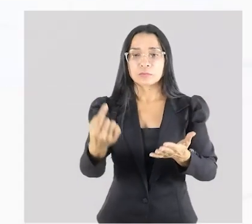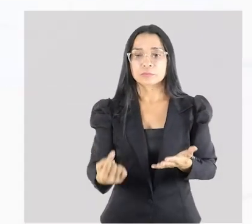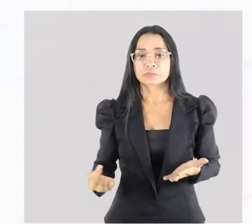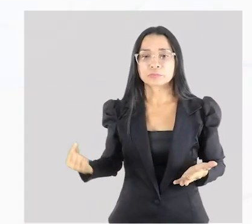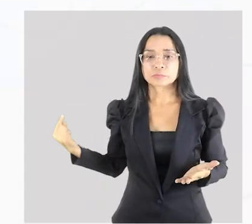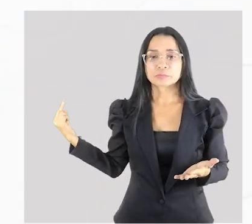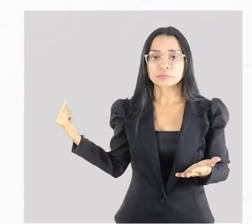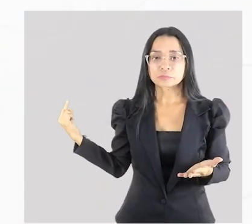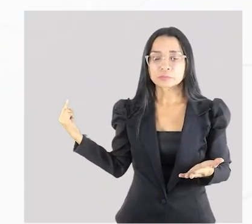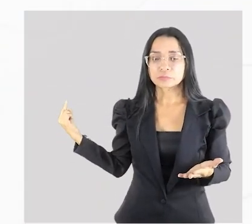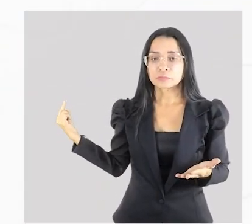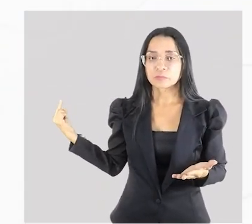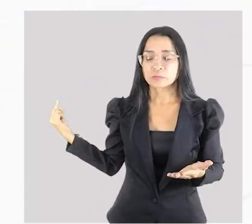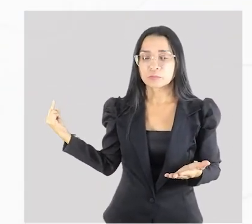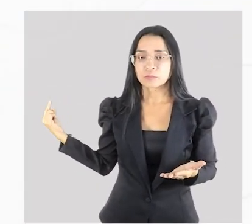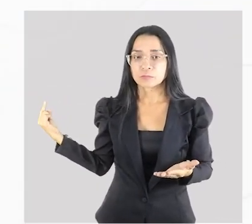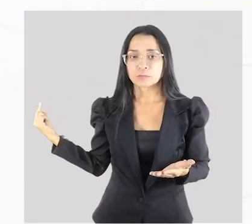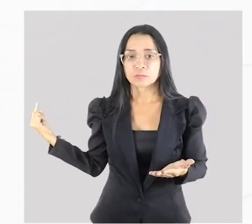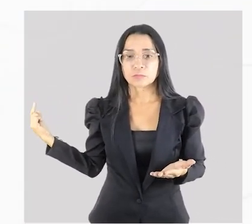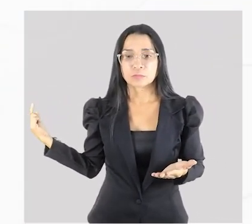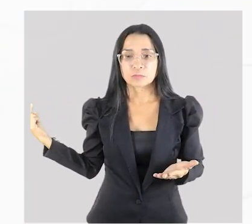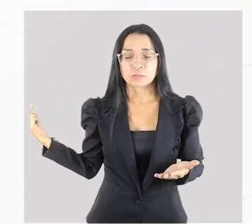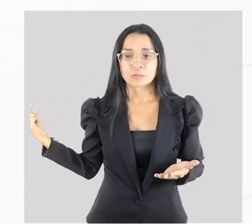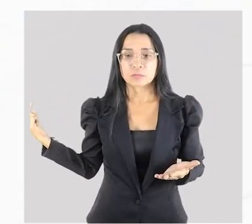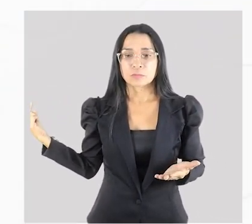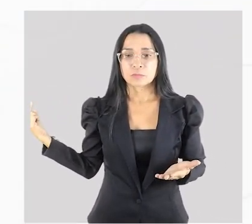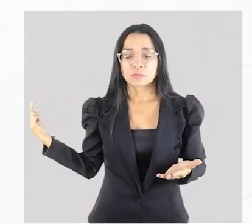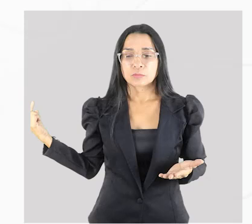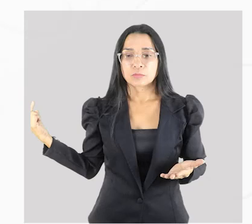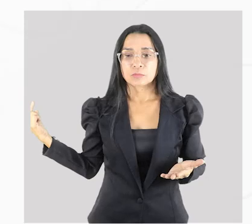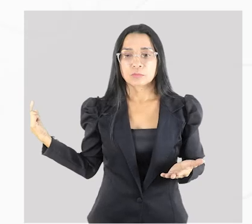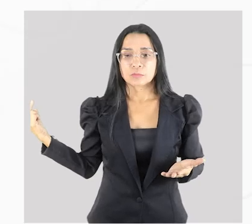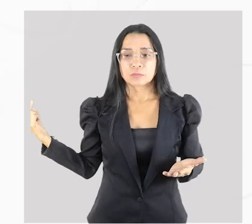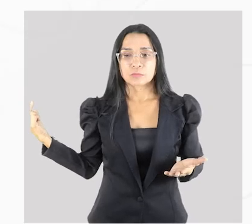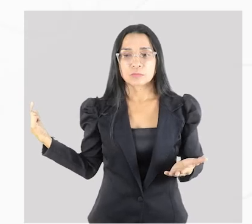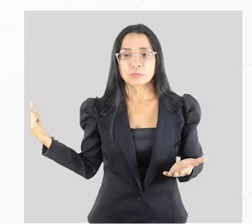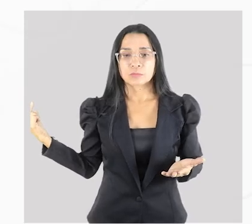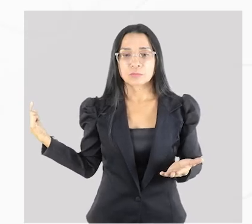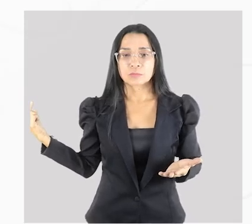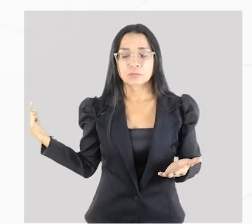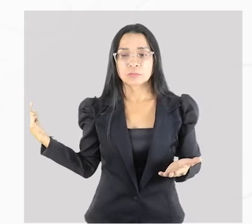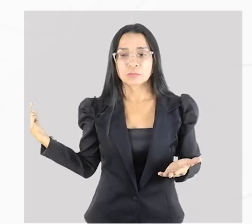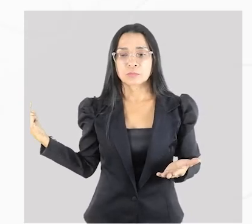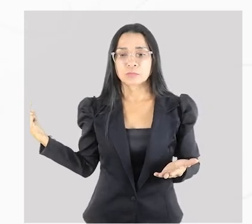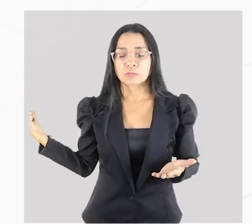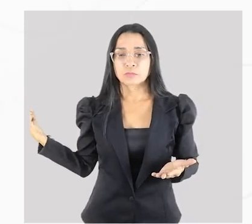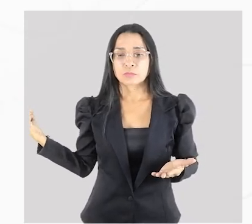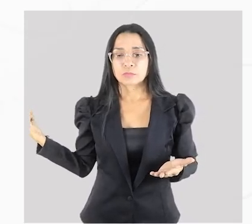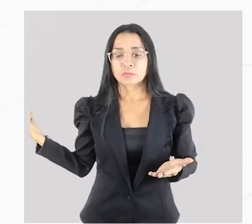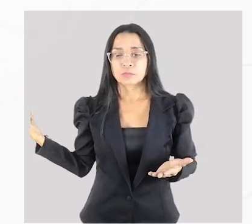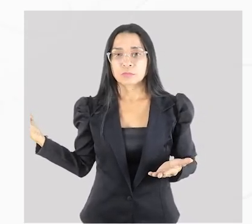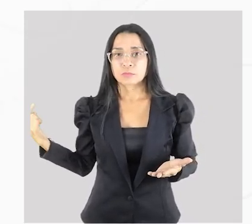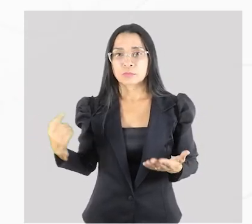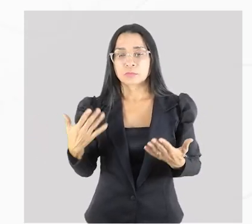Enquanto os senhores feudais declinavam, a burguesia se enriquecia com o comércio e os reis fortaleciam o seu